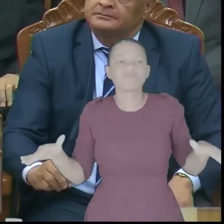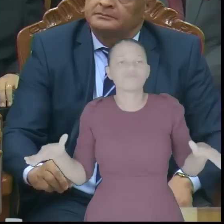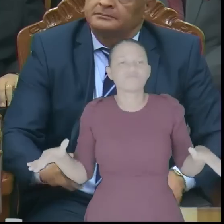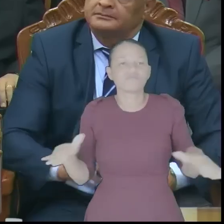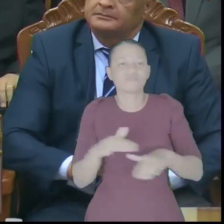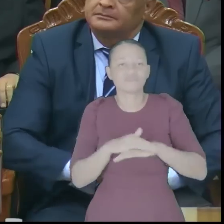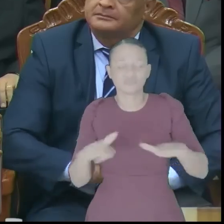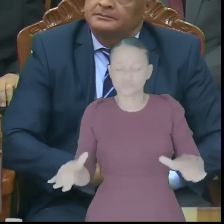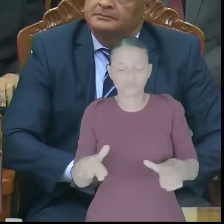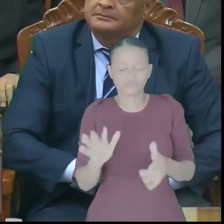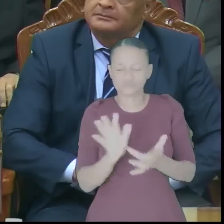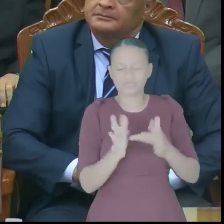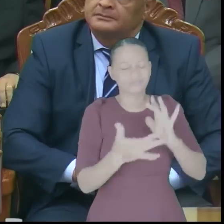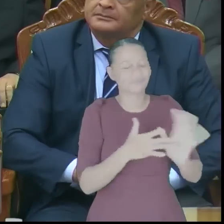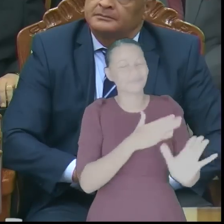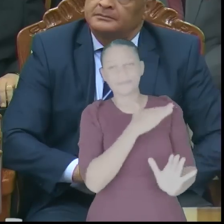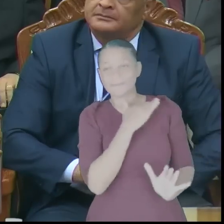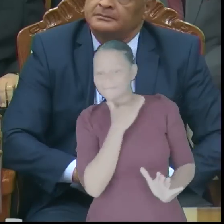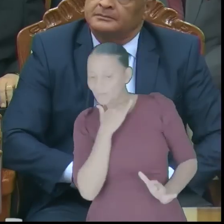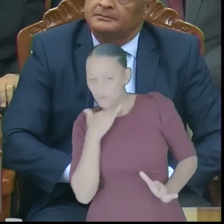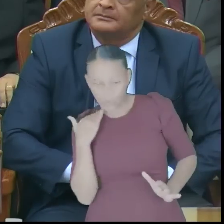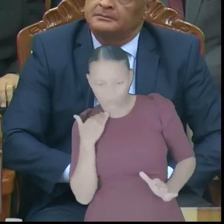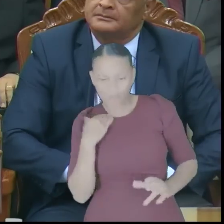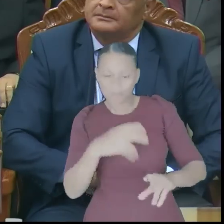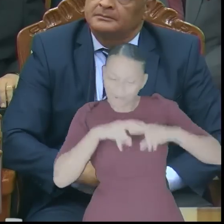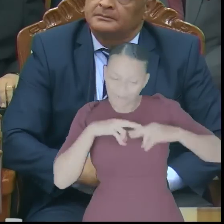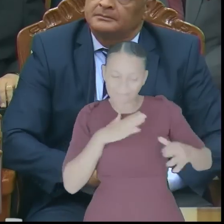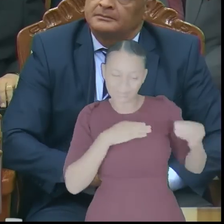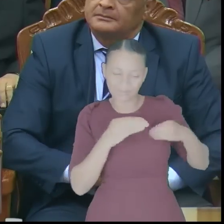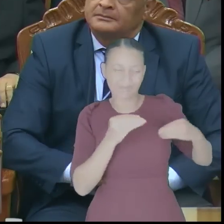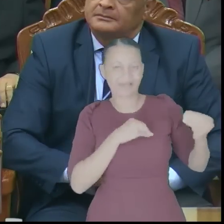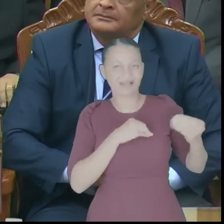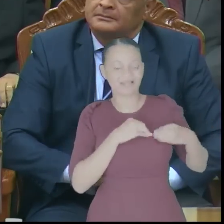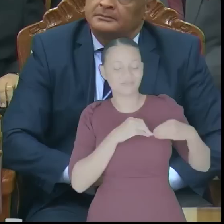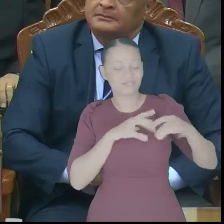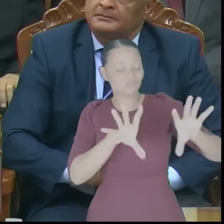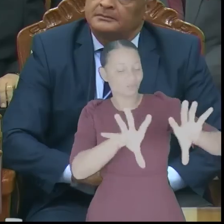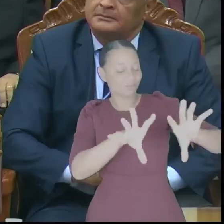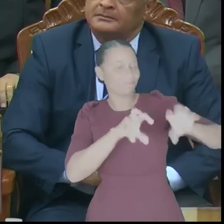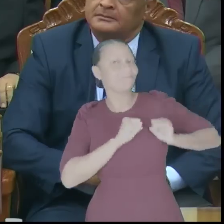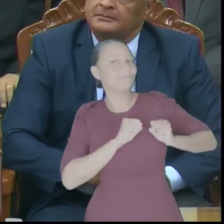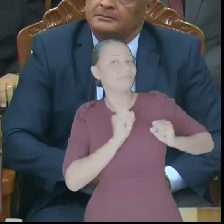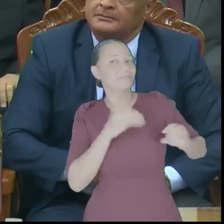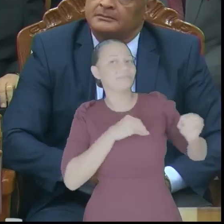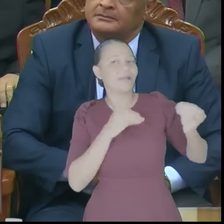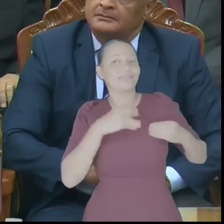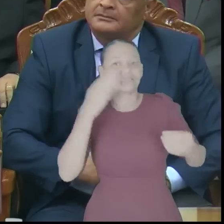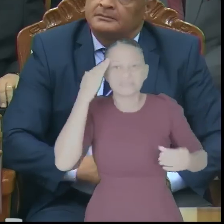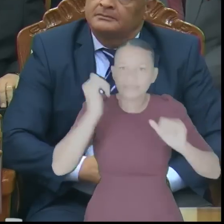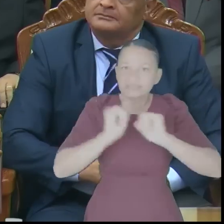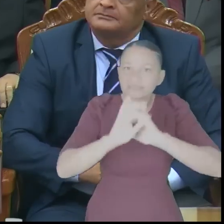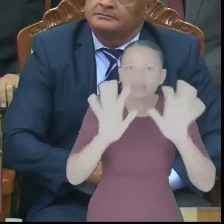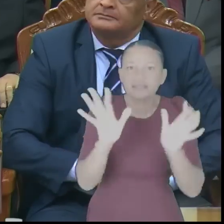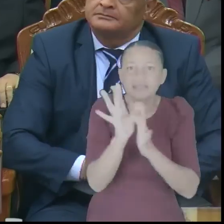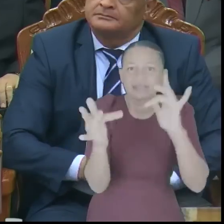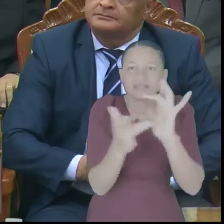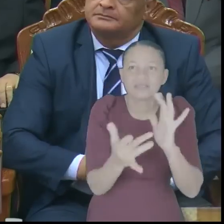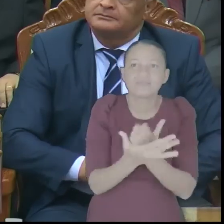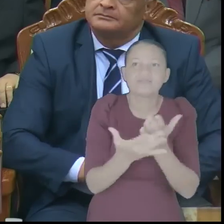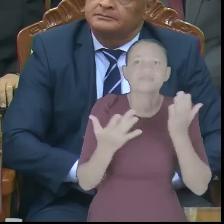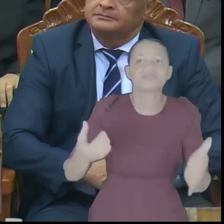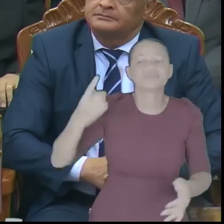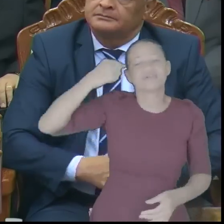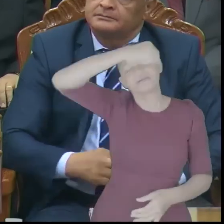meus pecados. Ele morre pelos meus pecados. Então, entenda isto. Jesus é